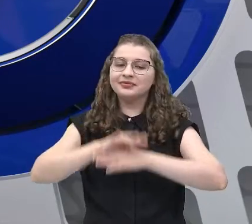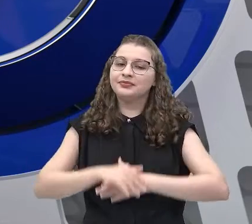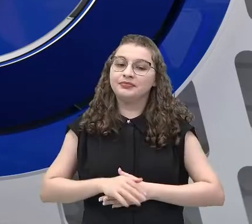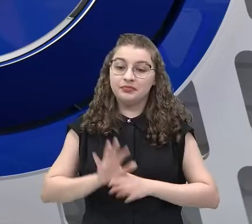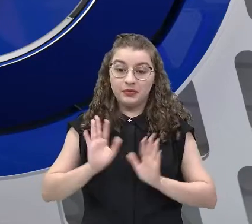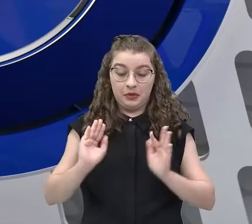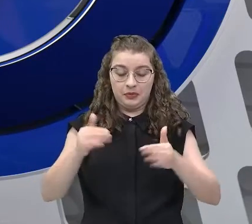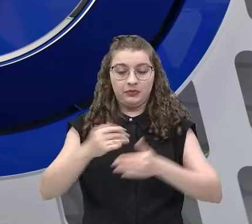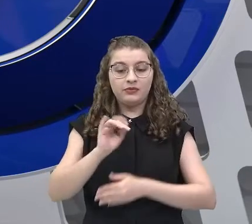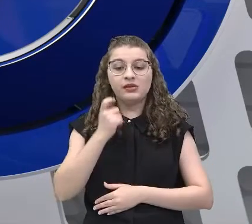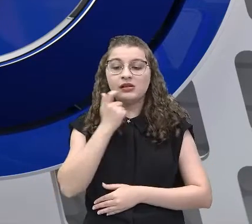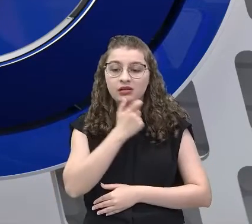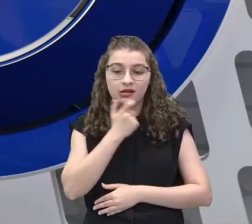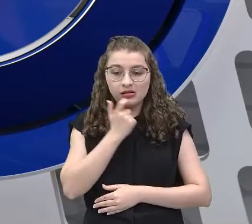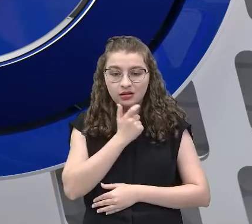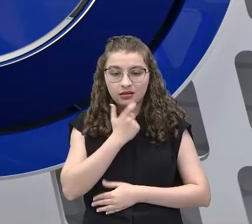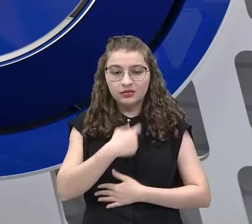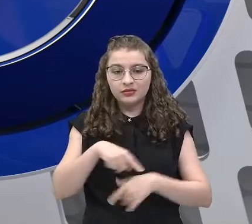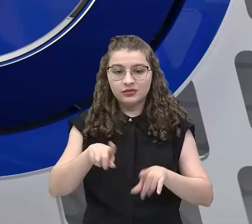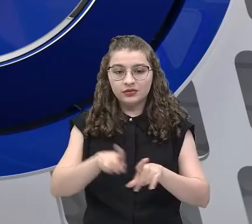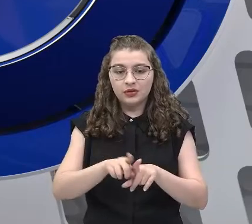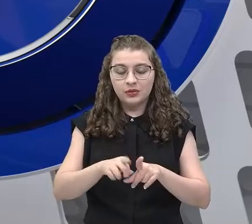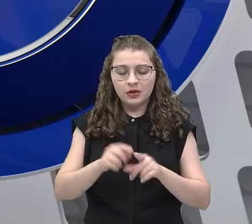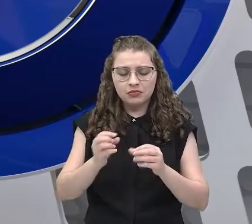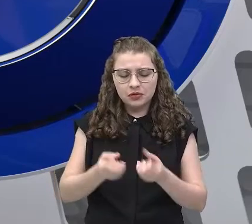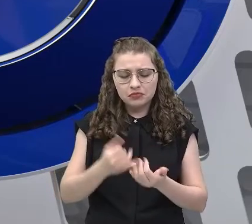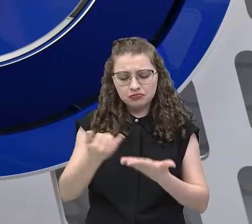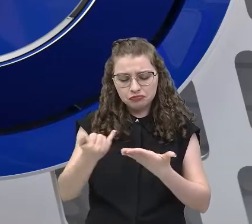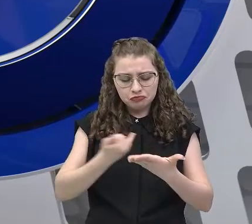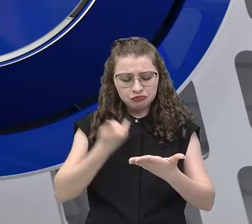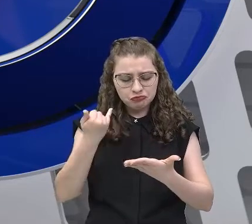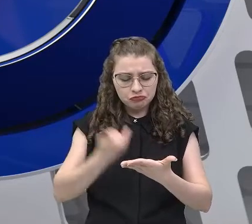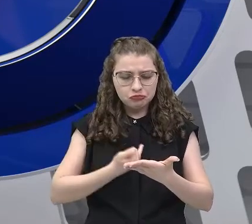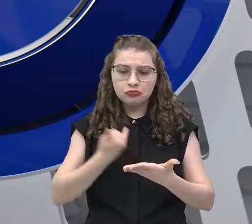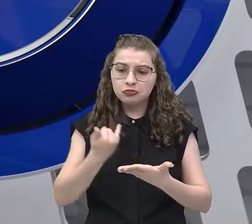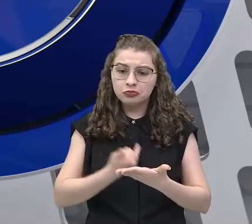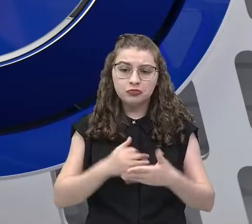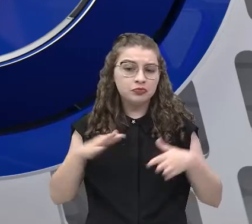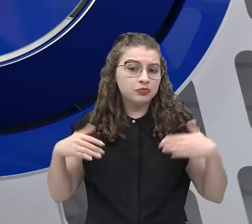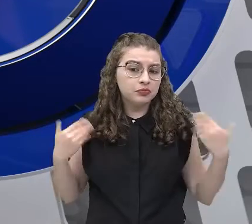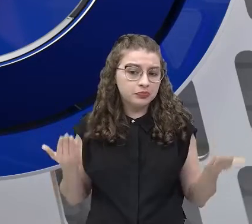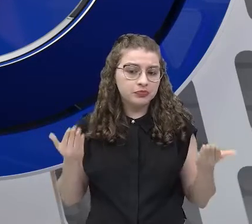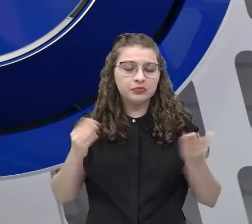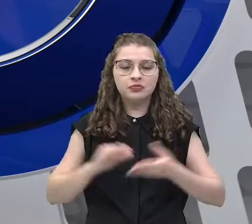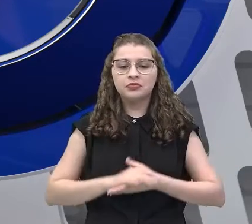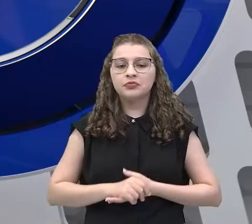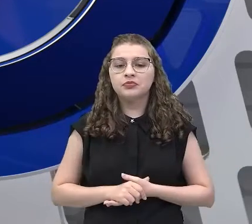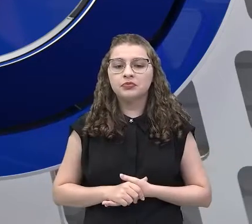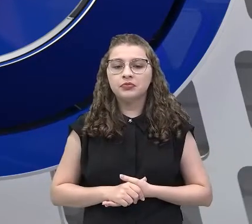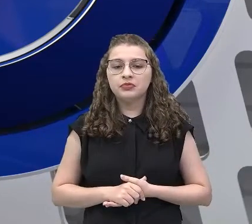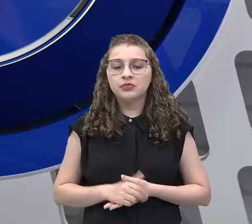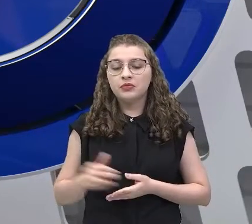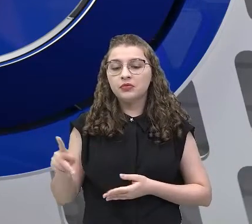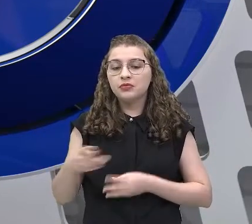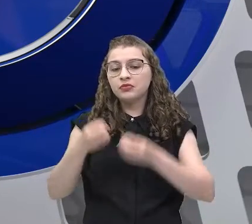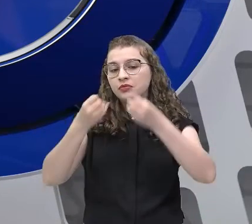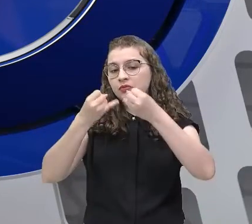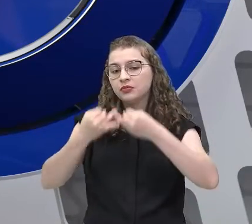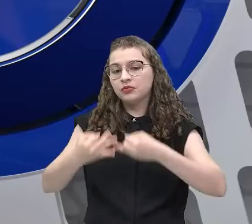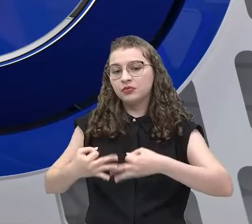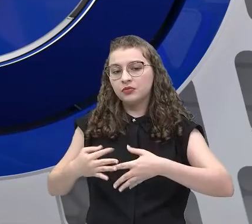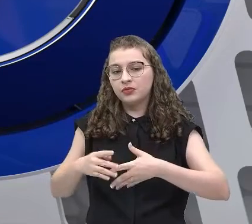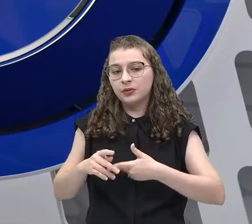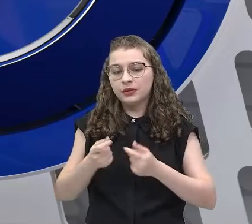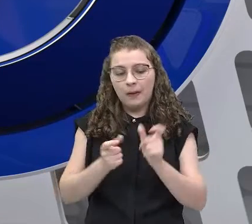tipos também, o que aquele texto quer passar para a gente, qual é a ideia daquele texto. O teacher falou para vocês que não precisa